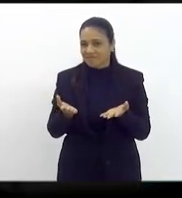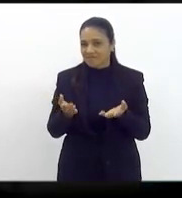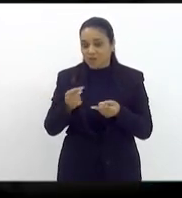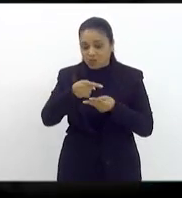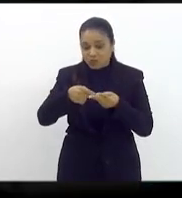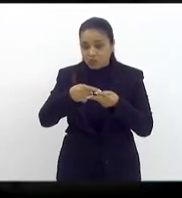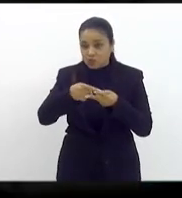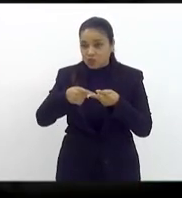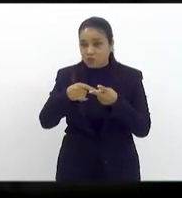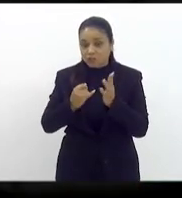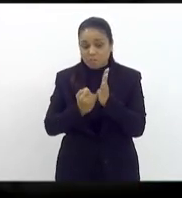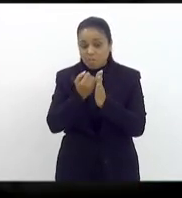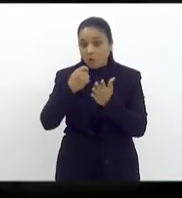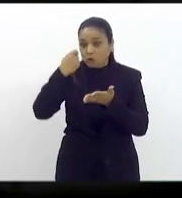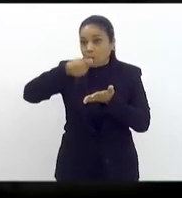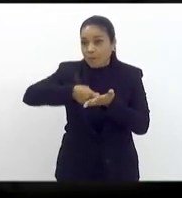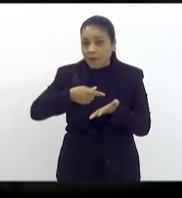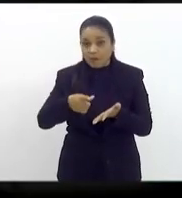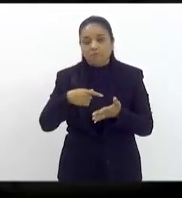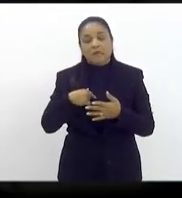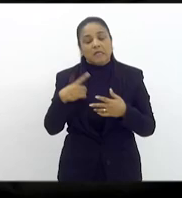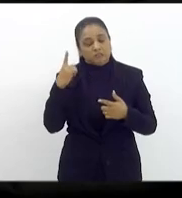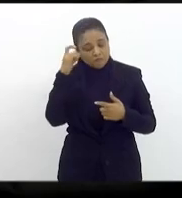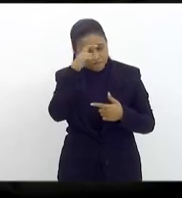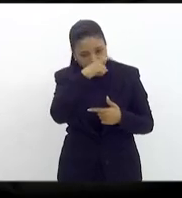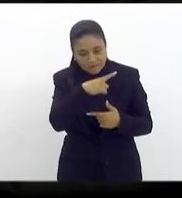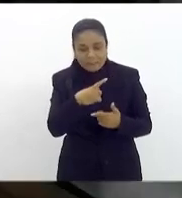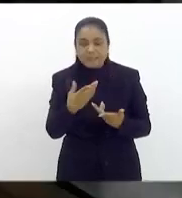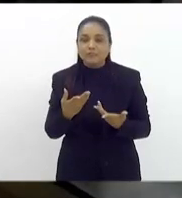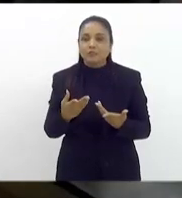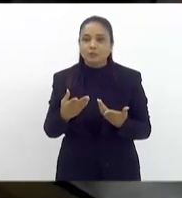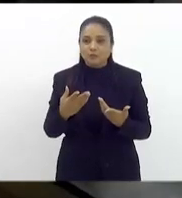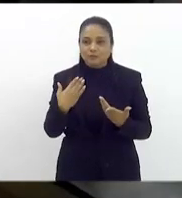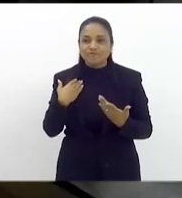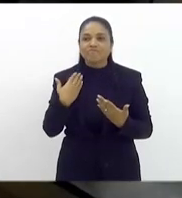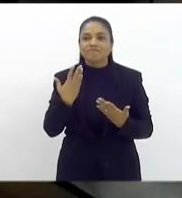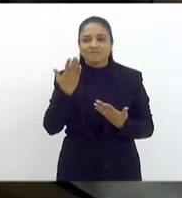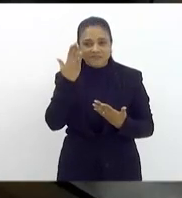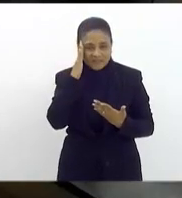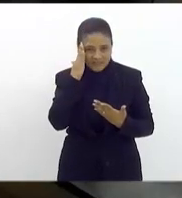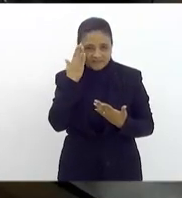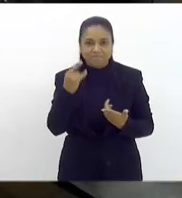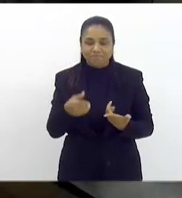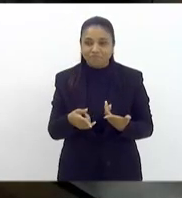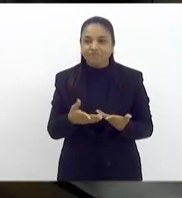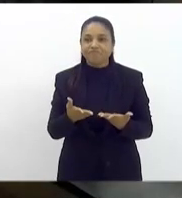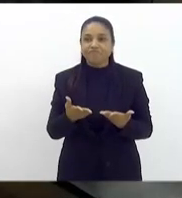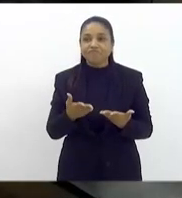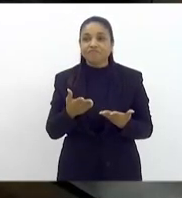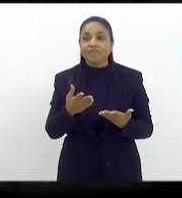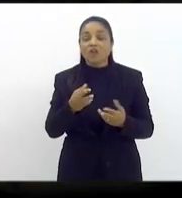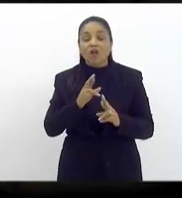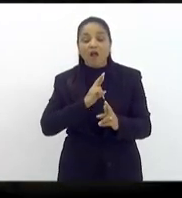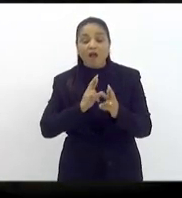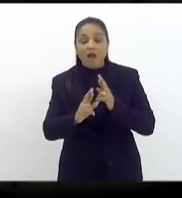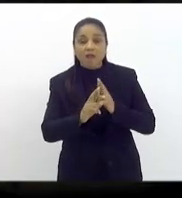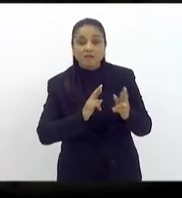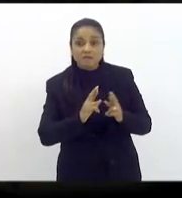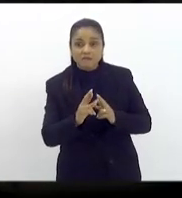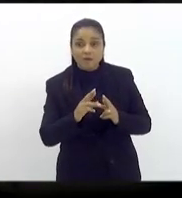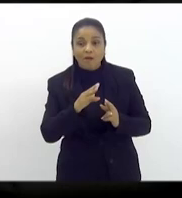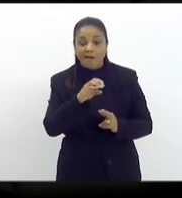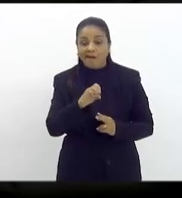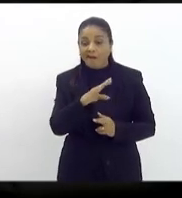A situação é bem complexa, tá? Qual o entendimento da Fazenda? Mas tem que ter o fato gerador. Qual é a relação da ECAD